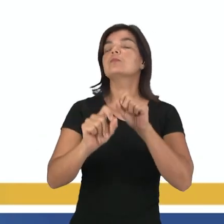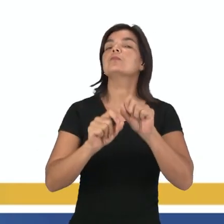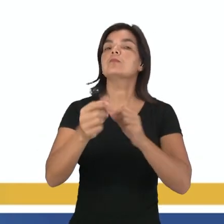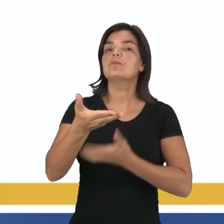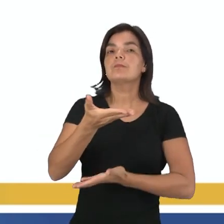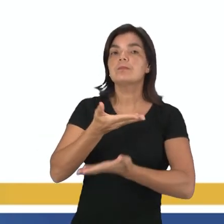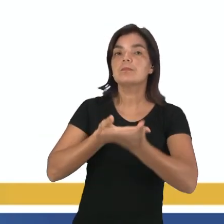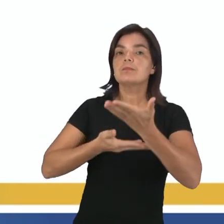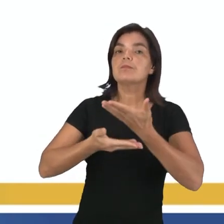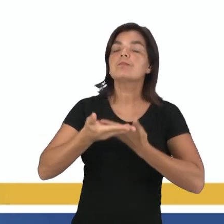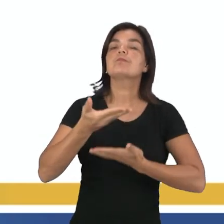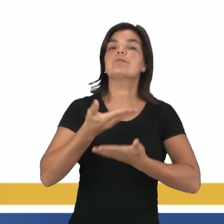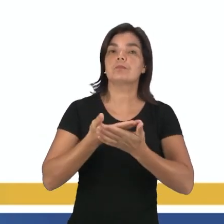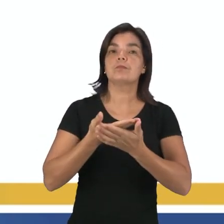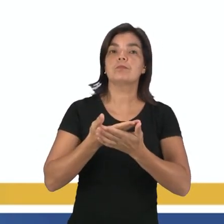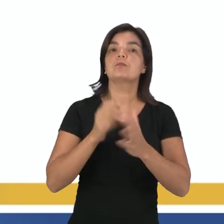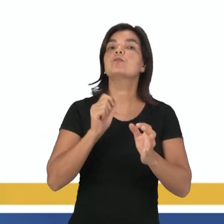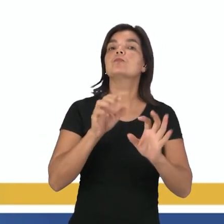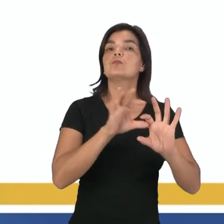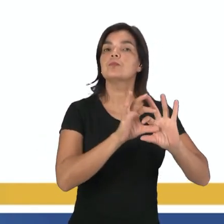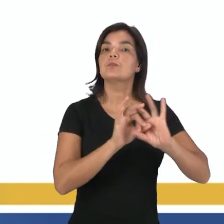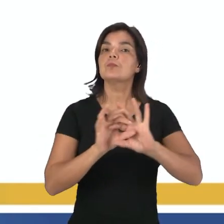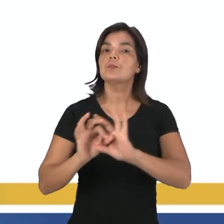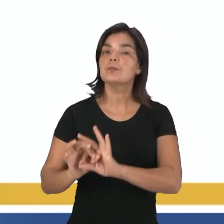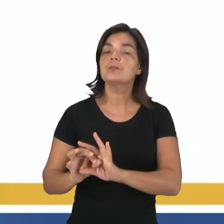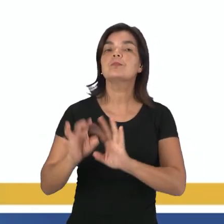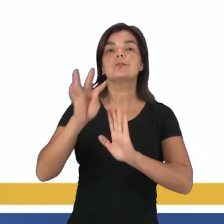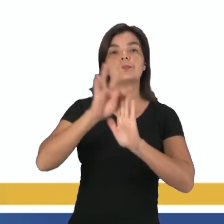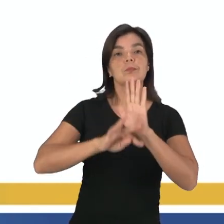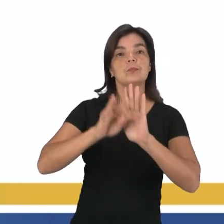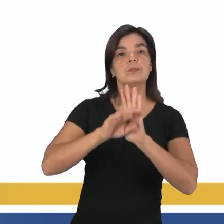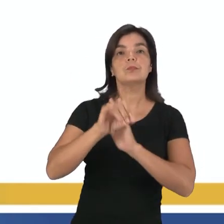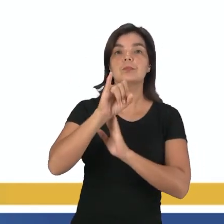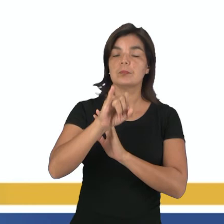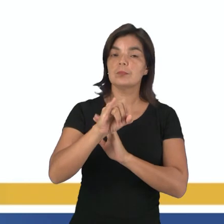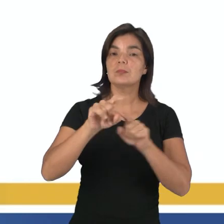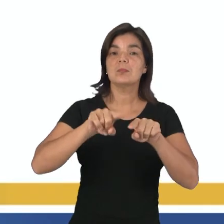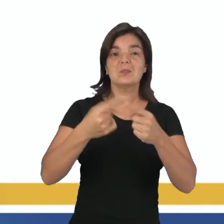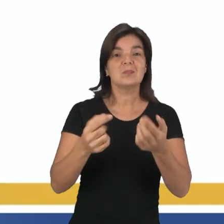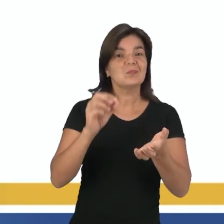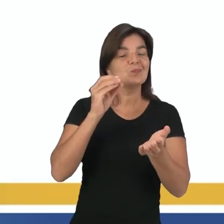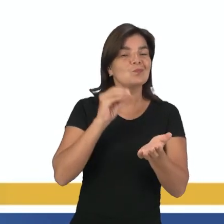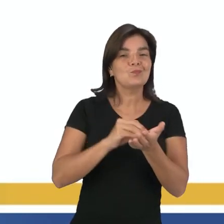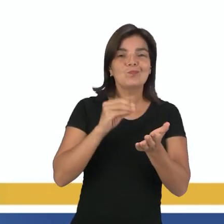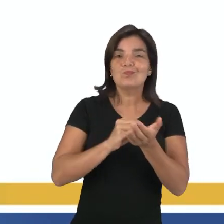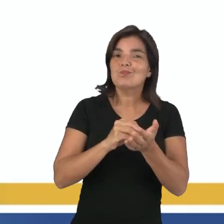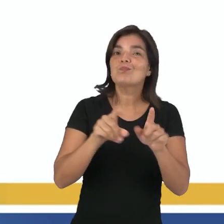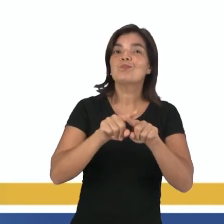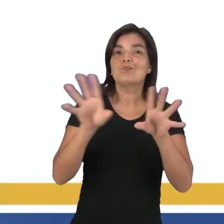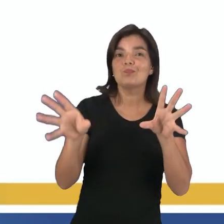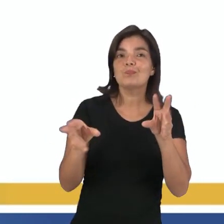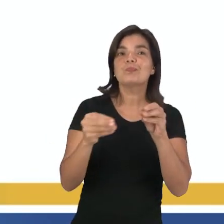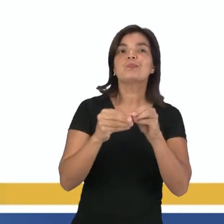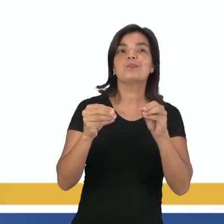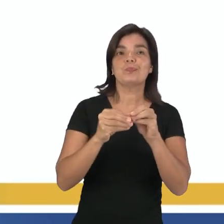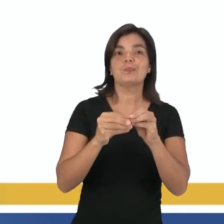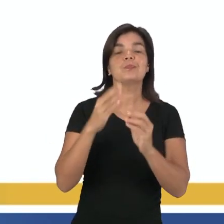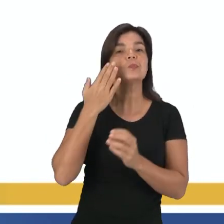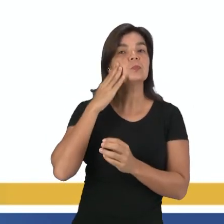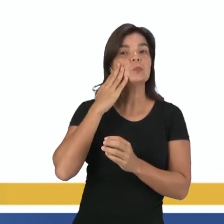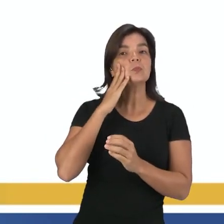estão relacionados com a coesão textual. Assim, se forem mal empregados, reduzem a capacidade